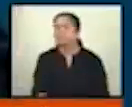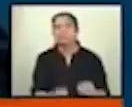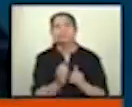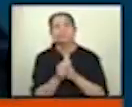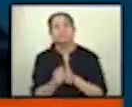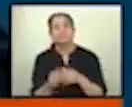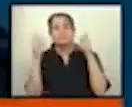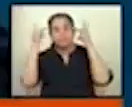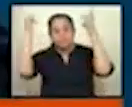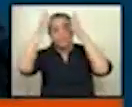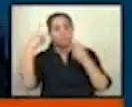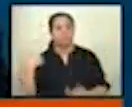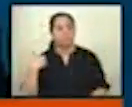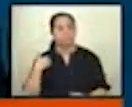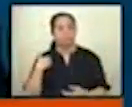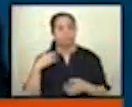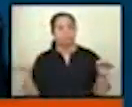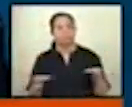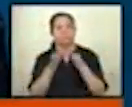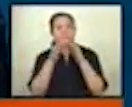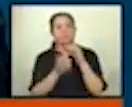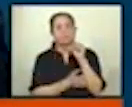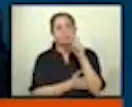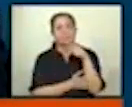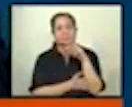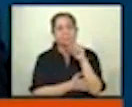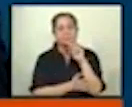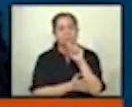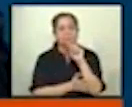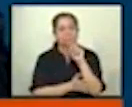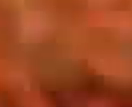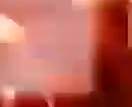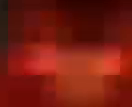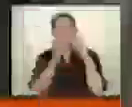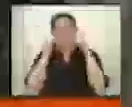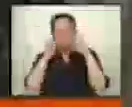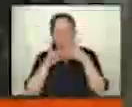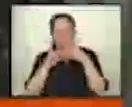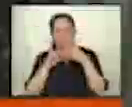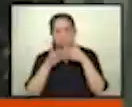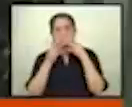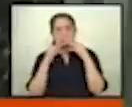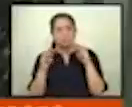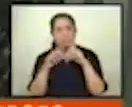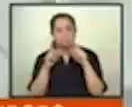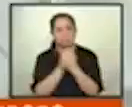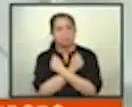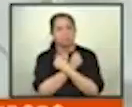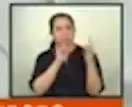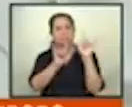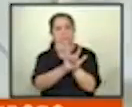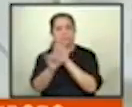Pinanguna ni Pope Francis ang Christmas Eve Mass sa St. Peter's Basilica sa Vatican City. Sumentro ang mensahe ng Santo Papa sa pagmamahal